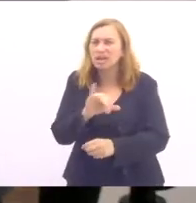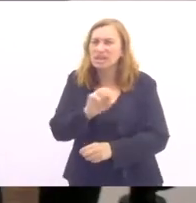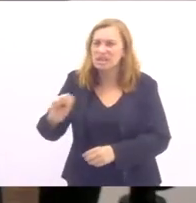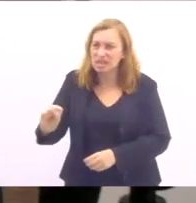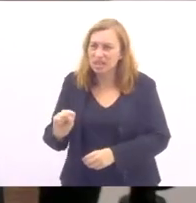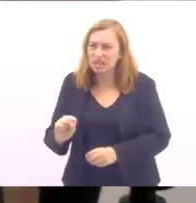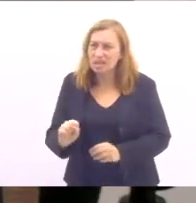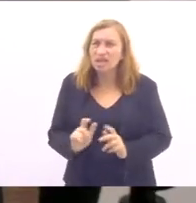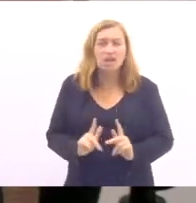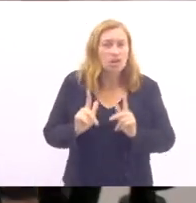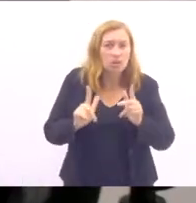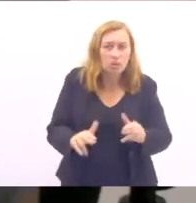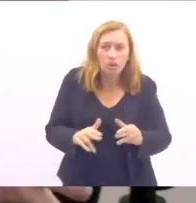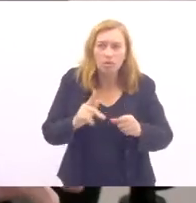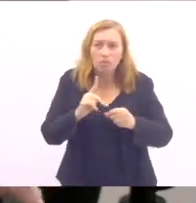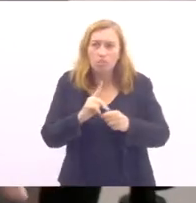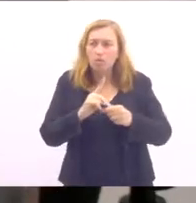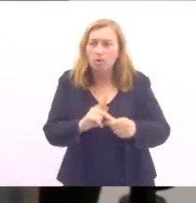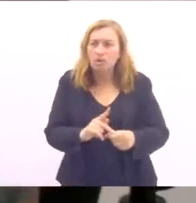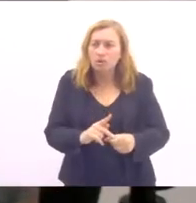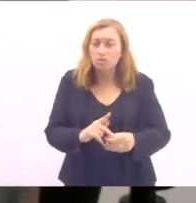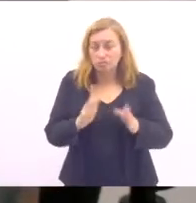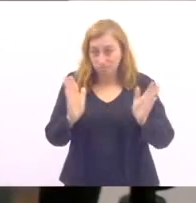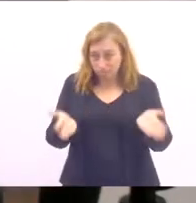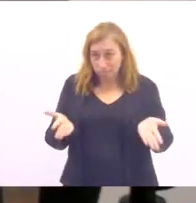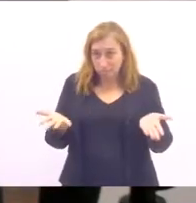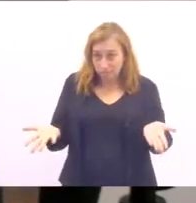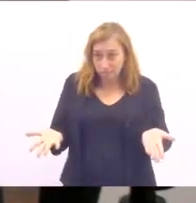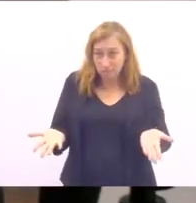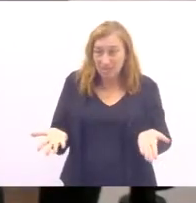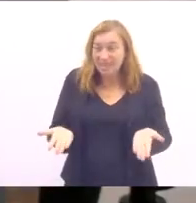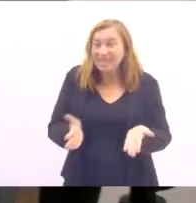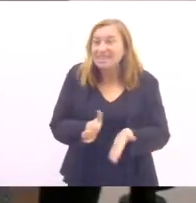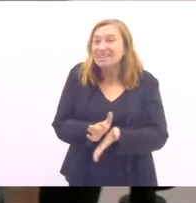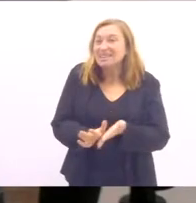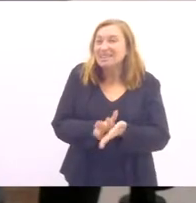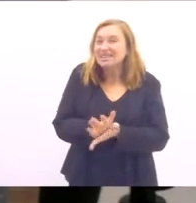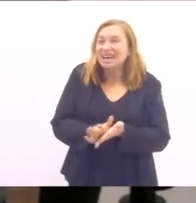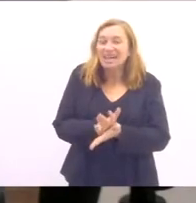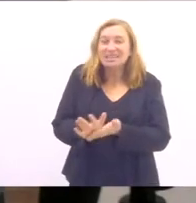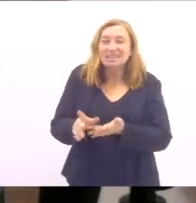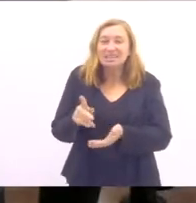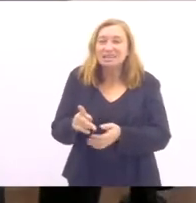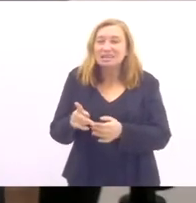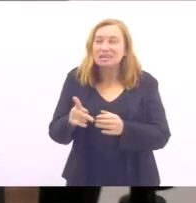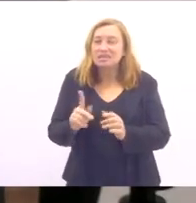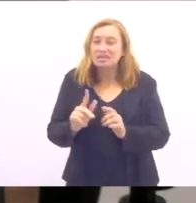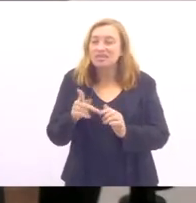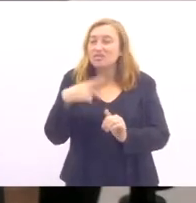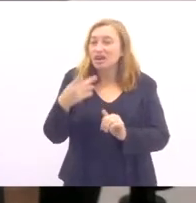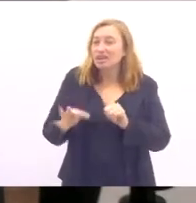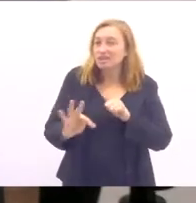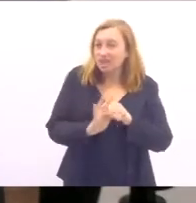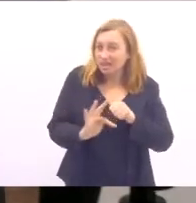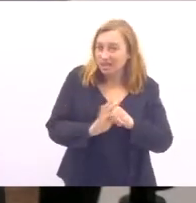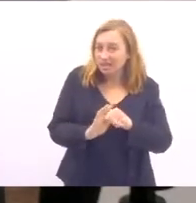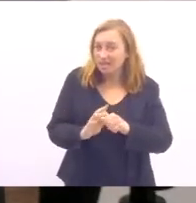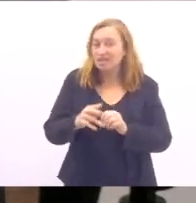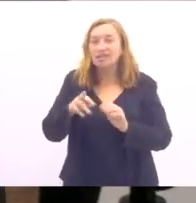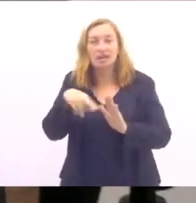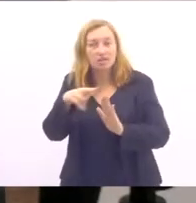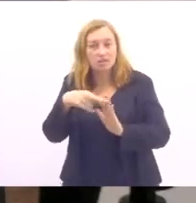pelo mesmo procurador que hoje é o nosso algoz, sem ter nenhum parecer técnico. A Resolução 29,